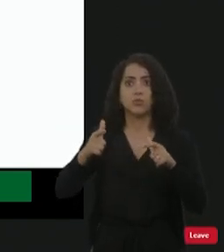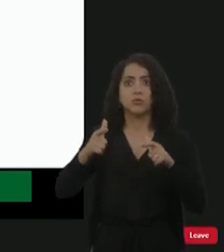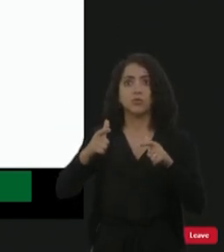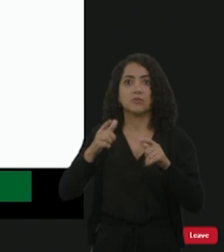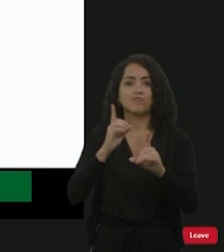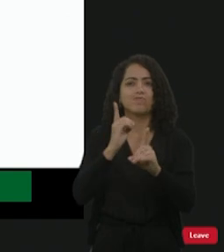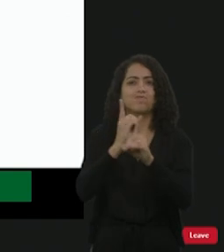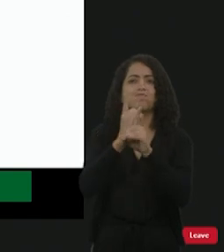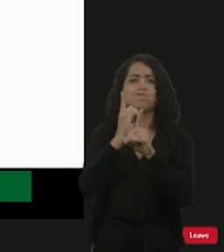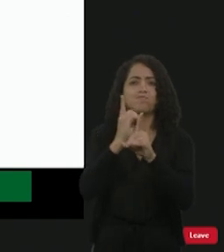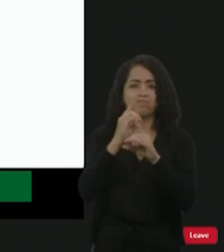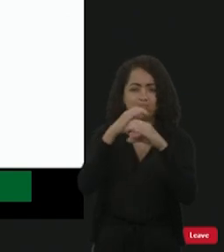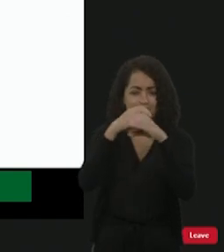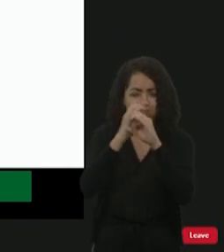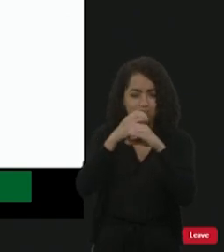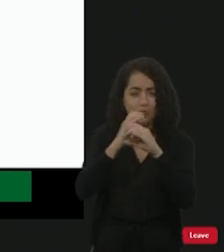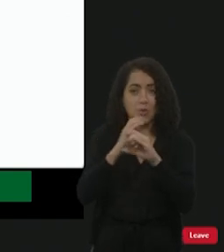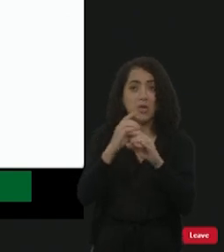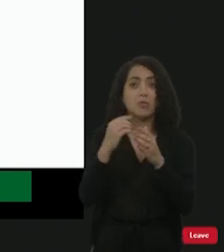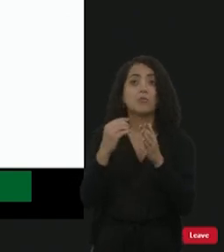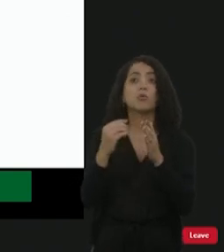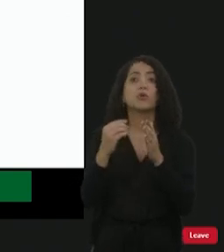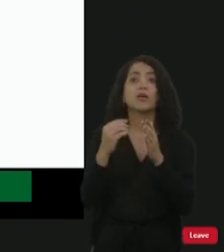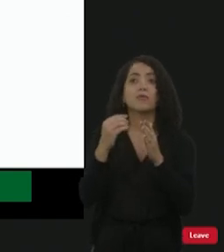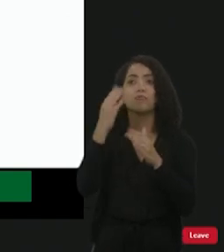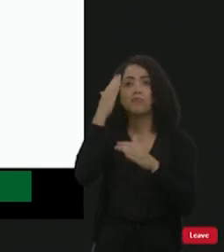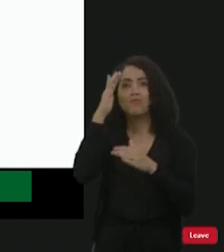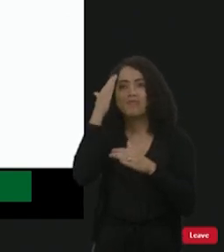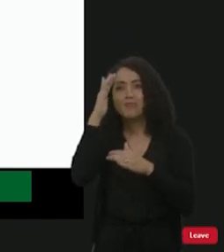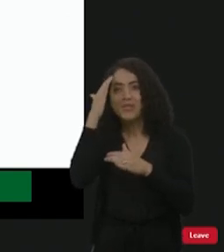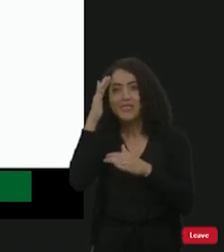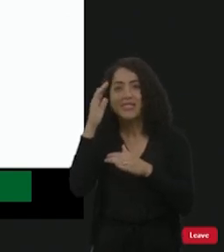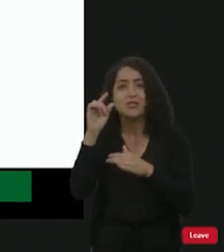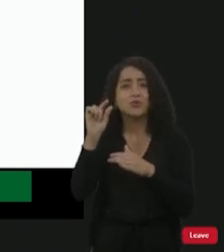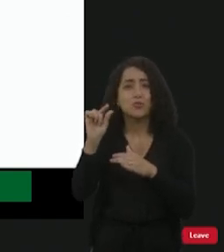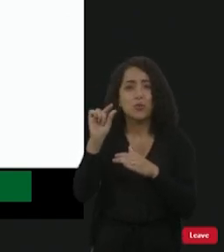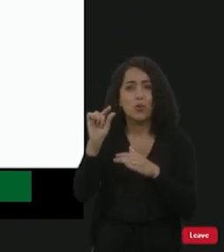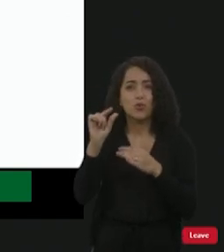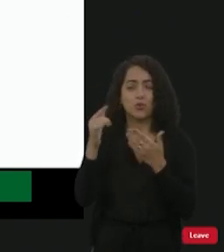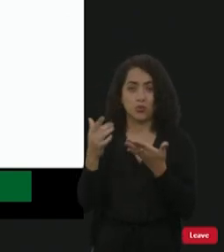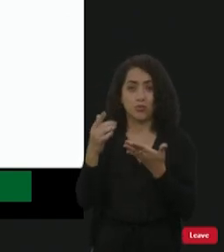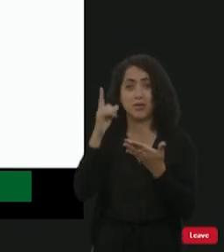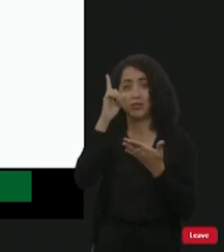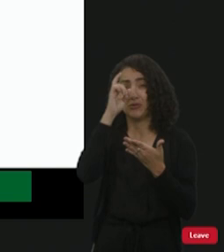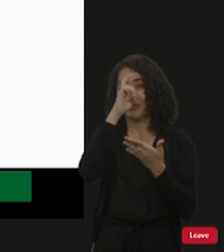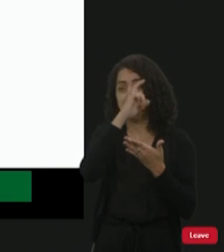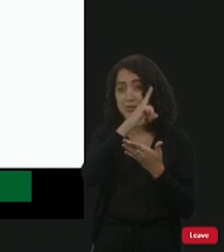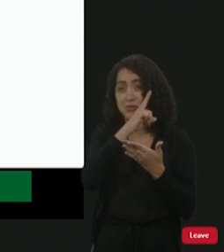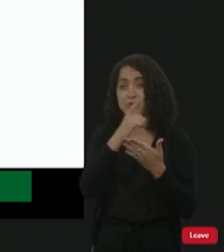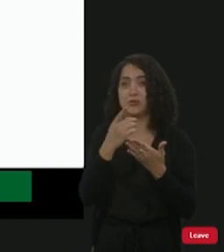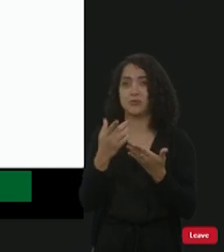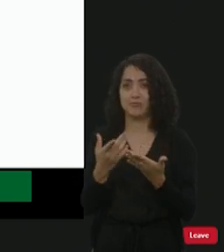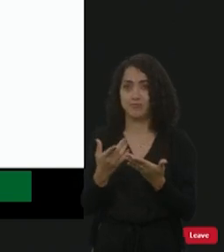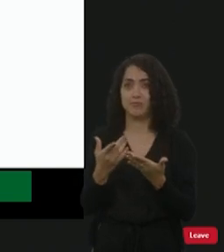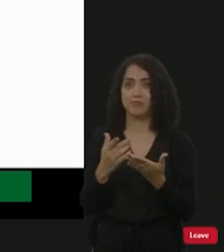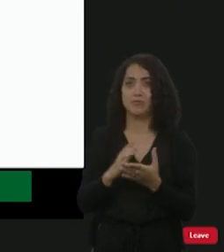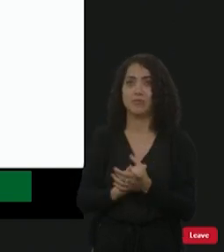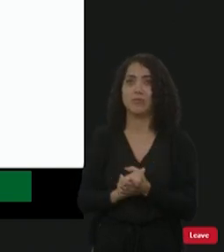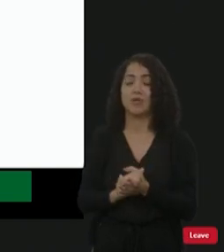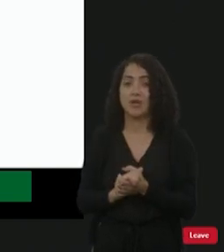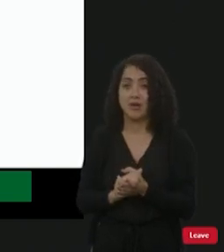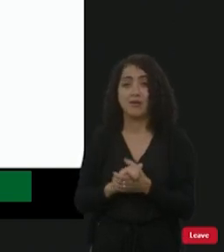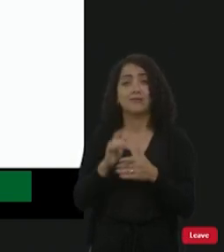porque pouca gente entende da doença. Então, as pessoas fogem de rinato, é uma área difícil da medicina, né? Então, dá